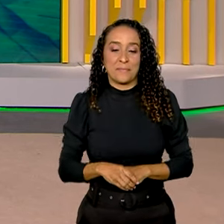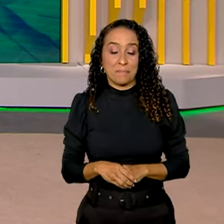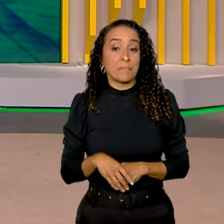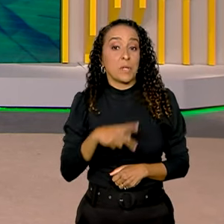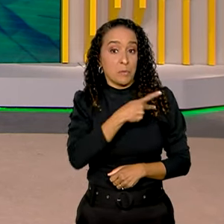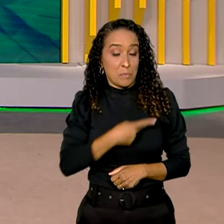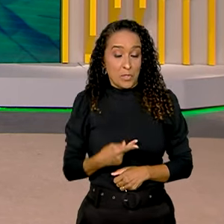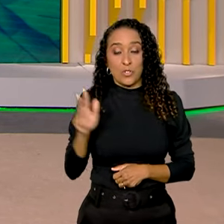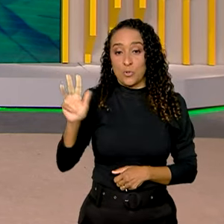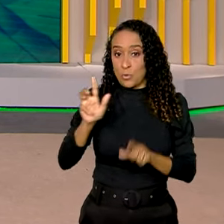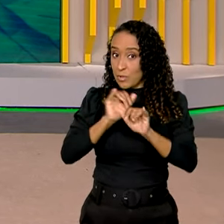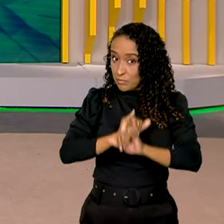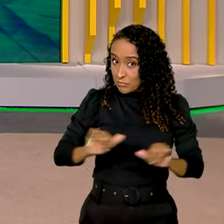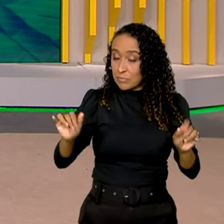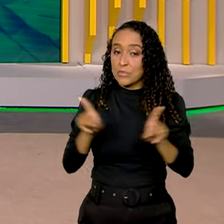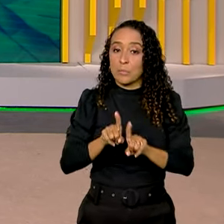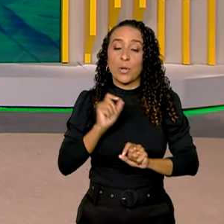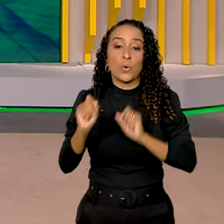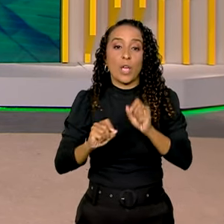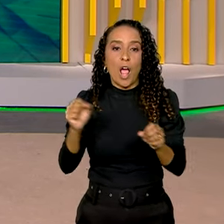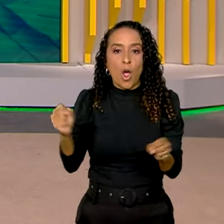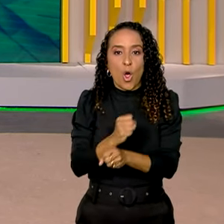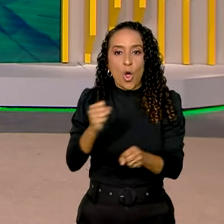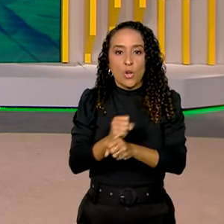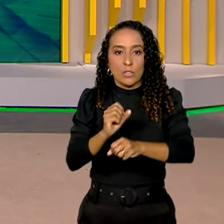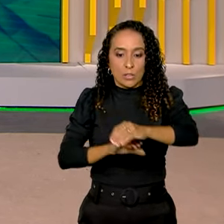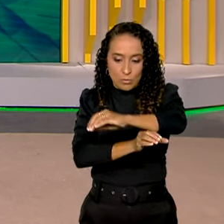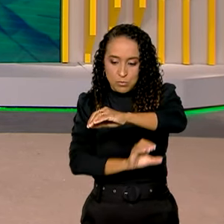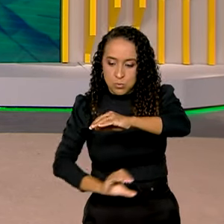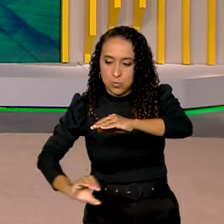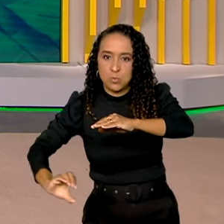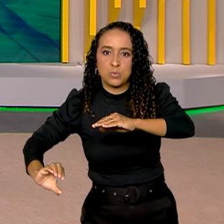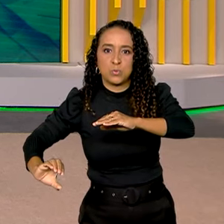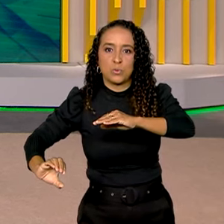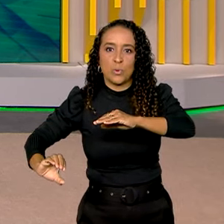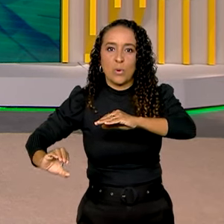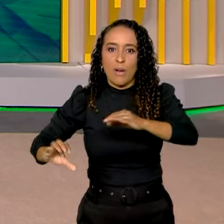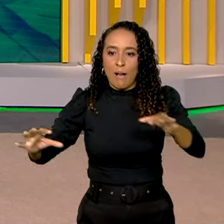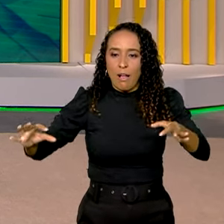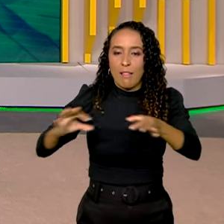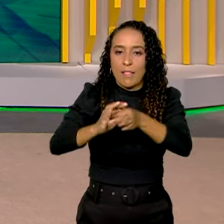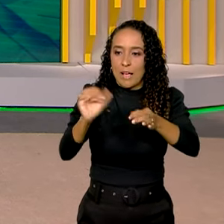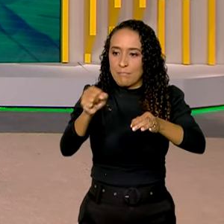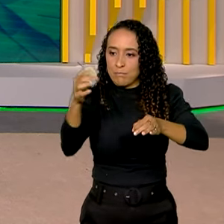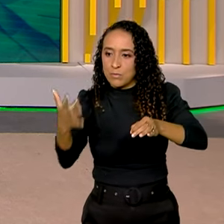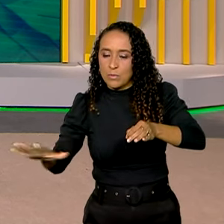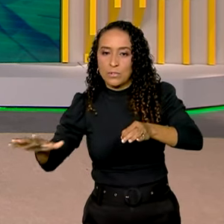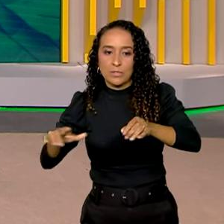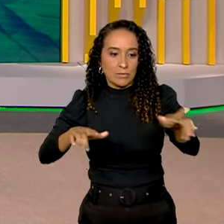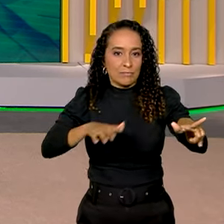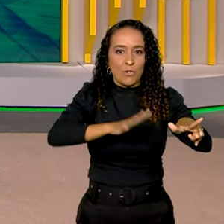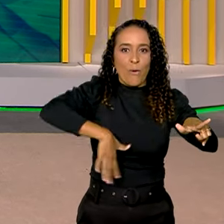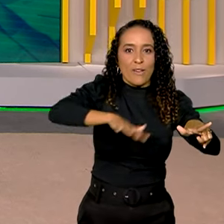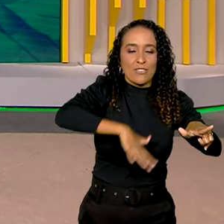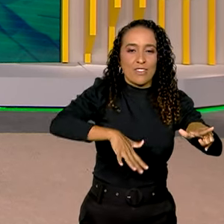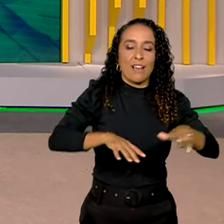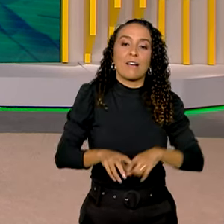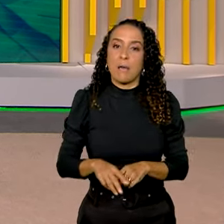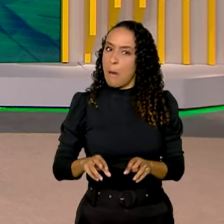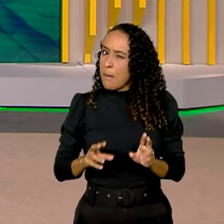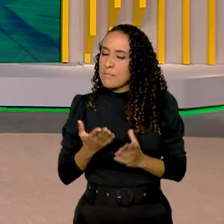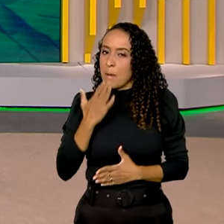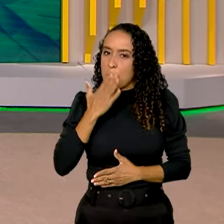E o presidente Lula anunciou hoje a construção do túnel submerso que vai ligar Santos à cidade do Guarujá e que